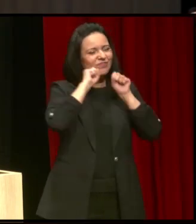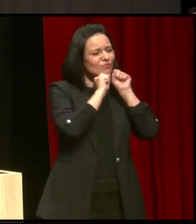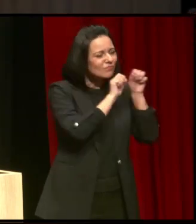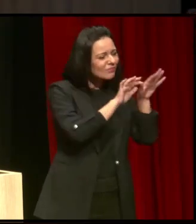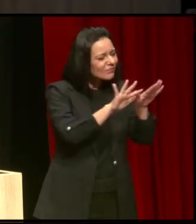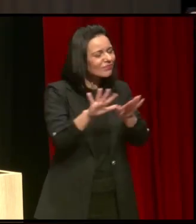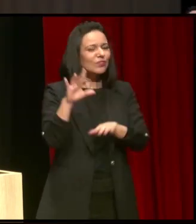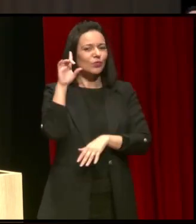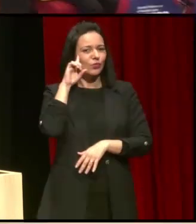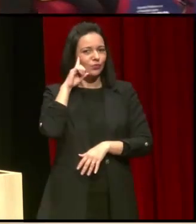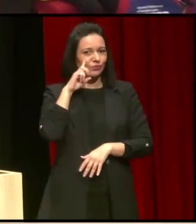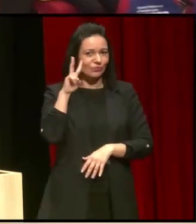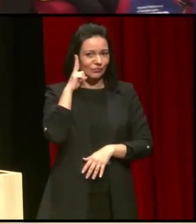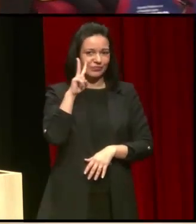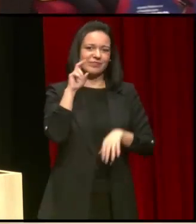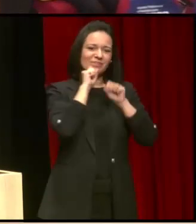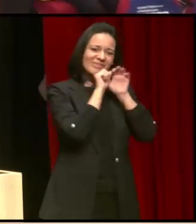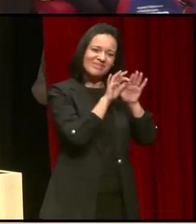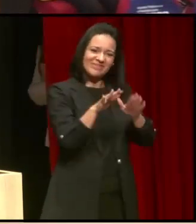Muito obrigado.